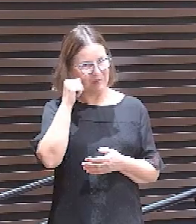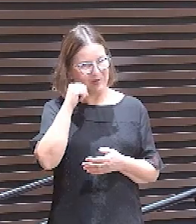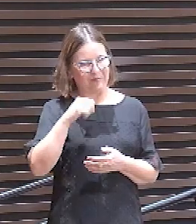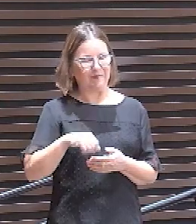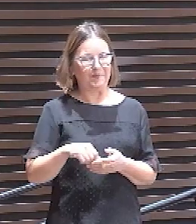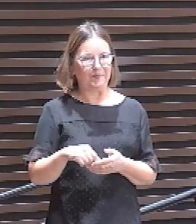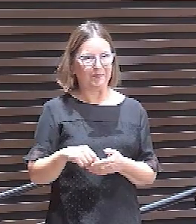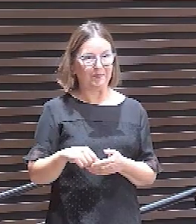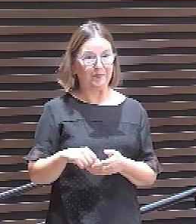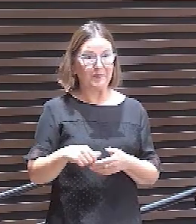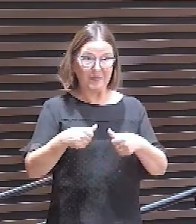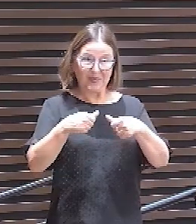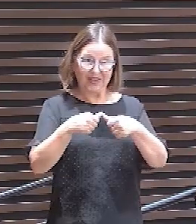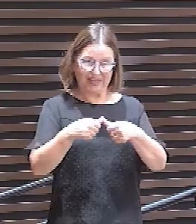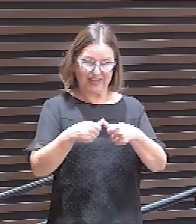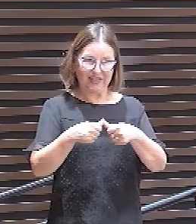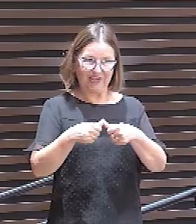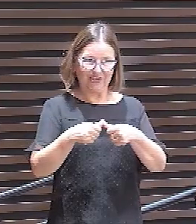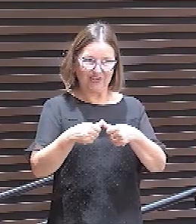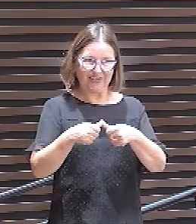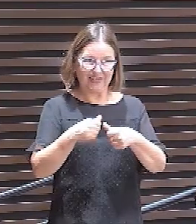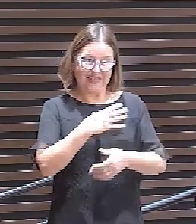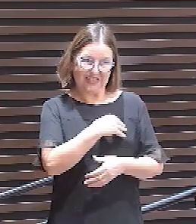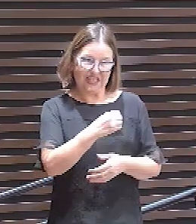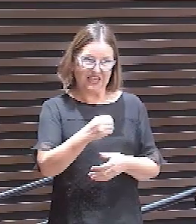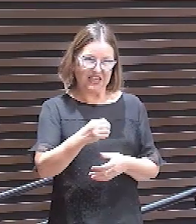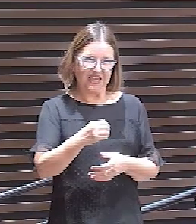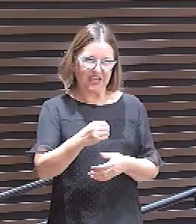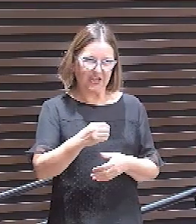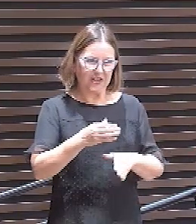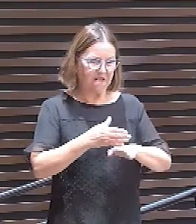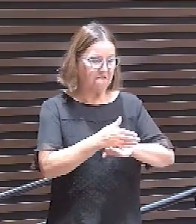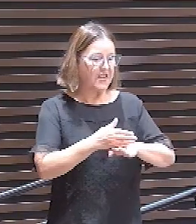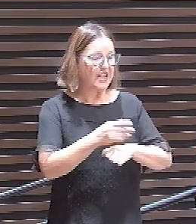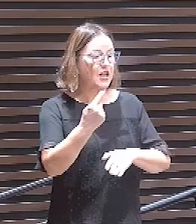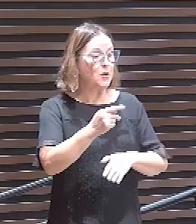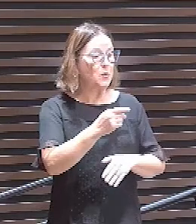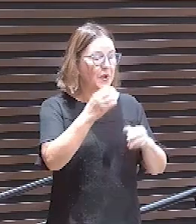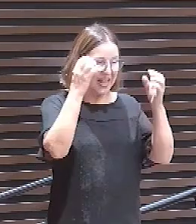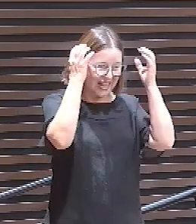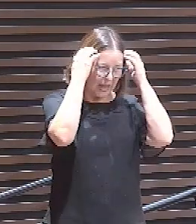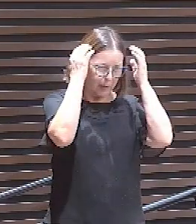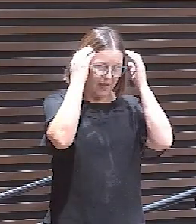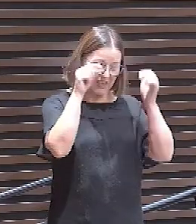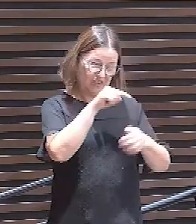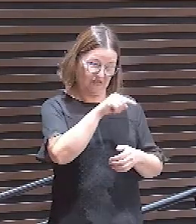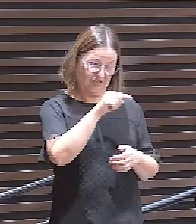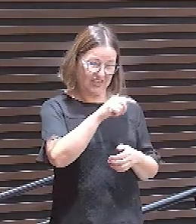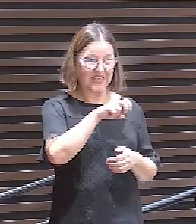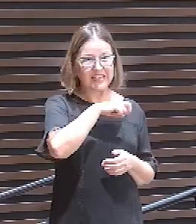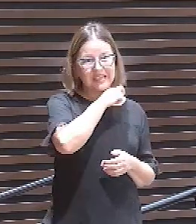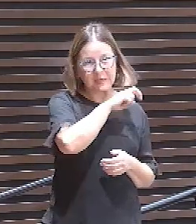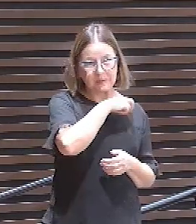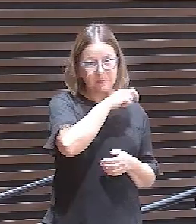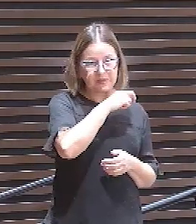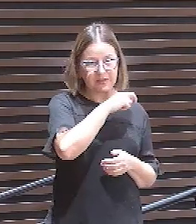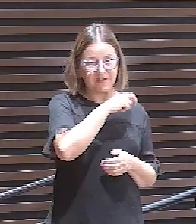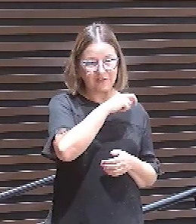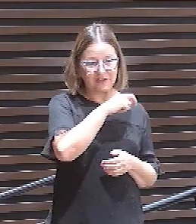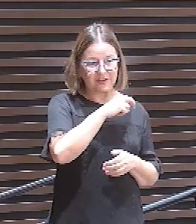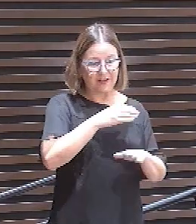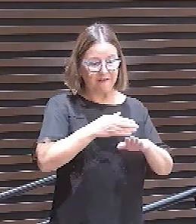Este te ferirá a cabeça, e tu, serpente, lhe ferirá